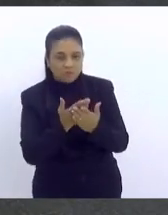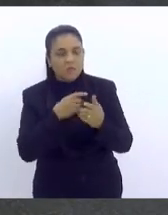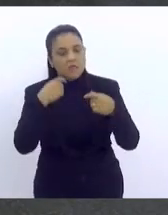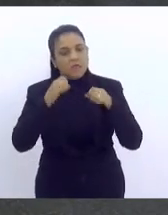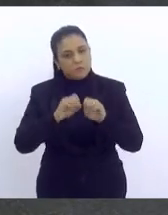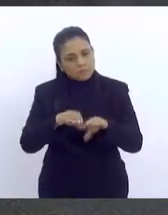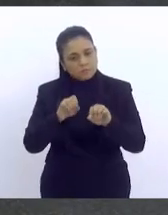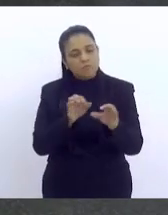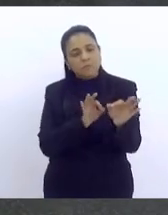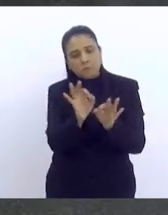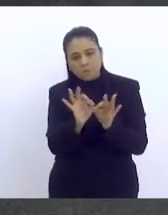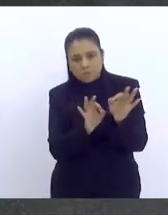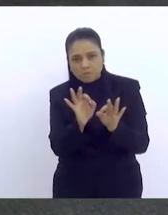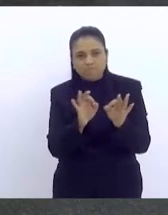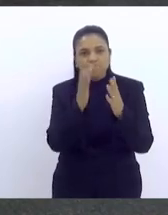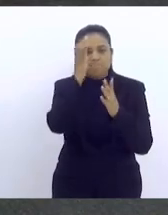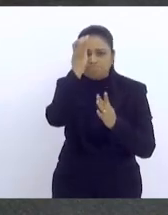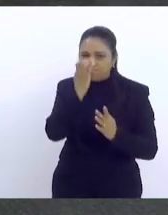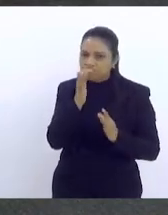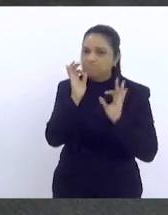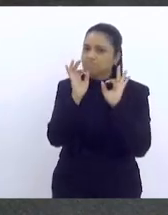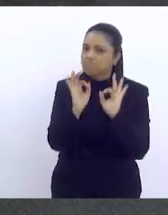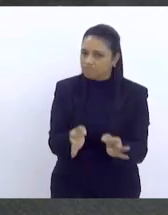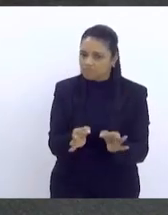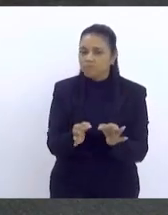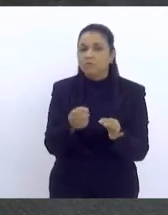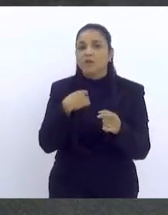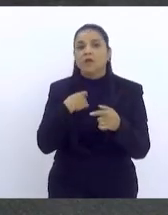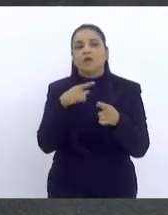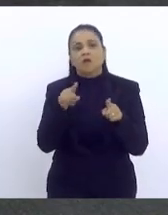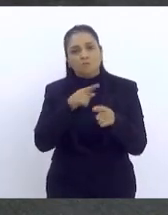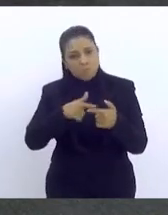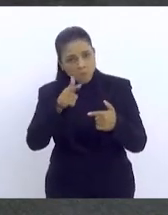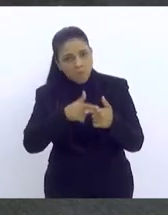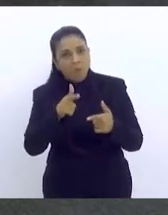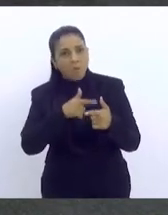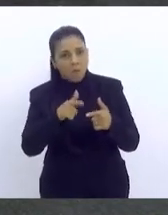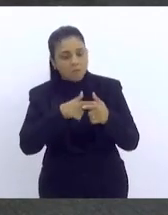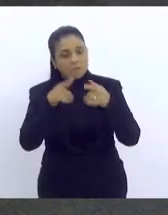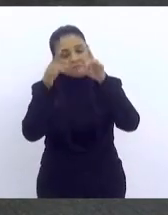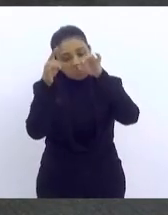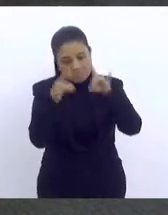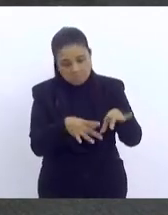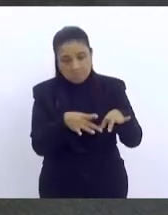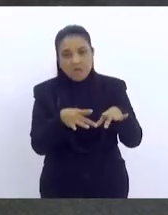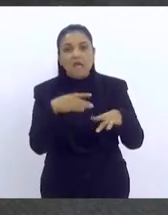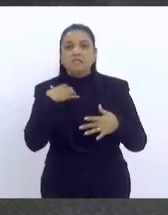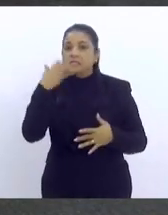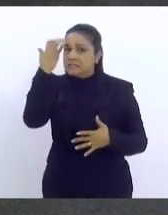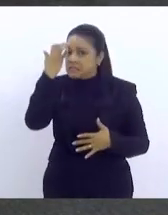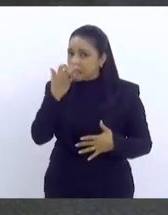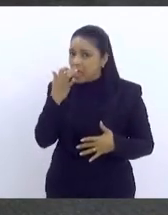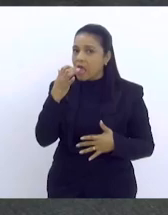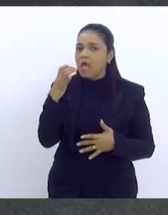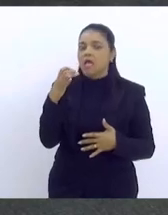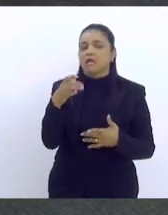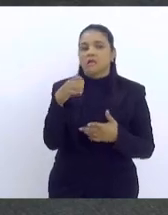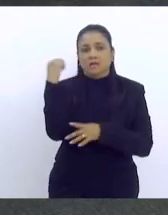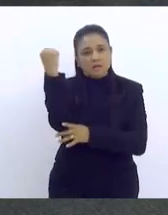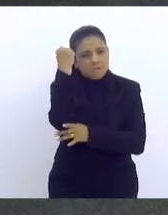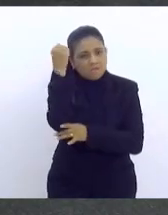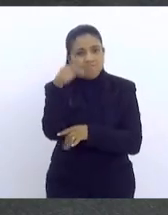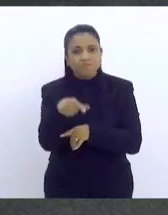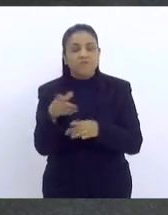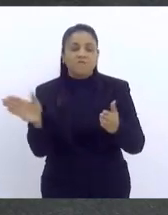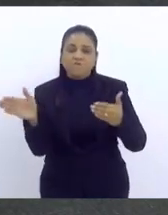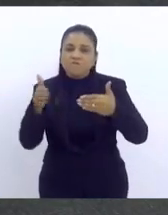planejamento e seriedade porque as implicações da invasão são muito sérias e podem fechar portas para